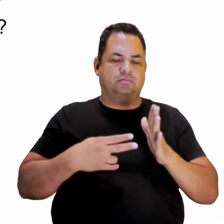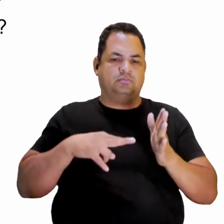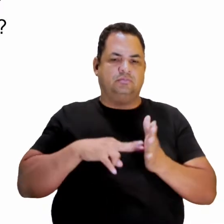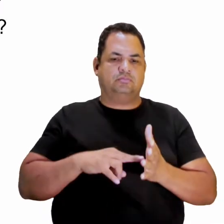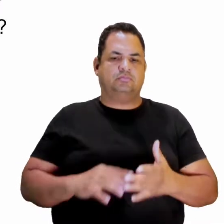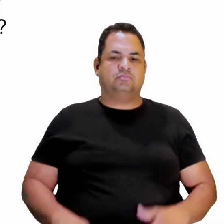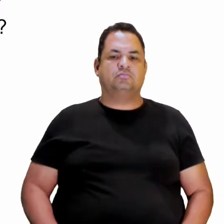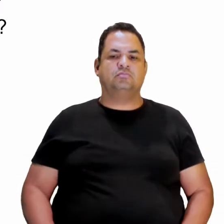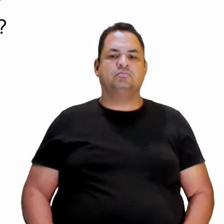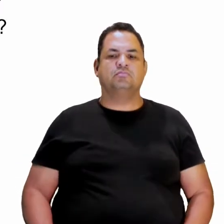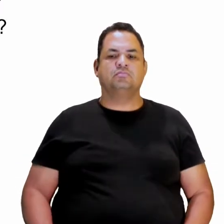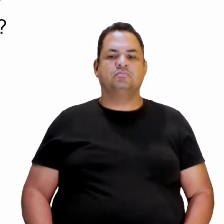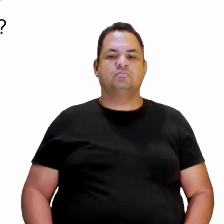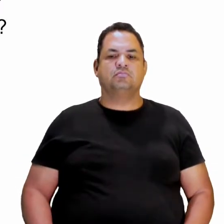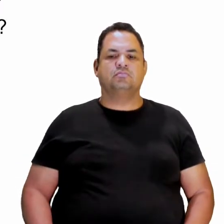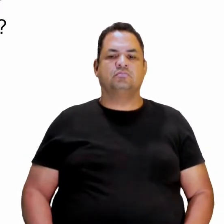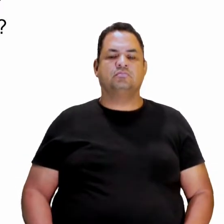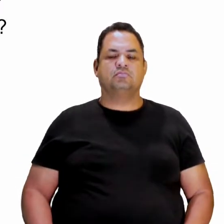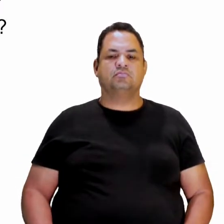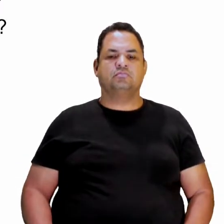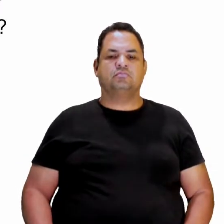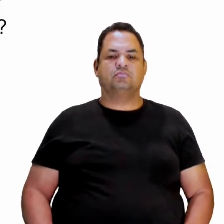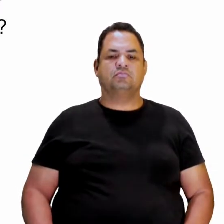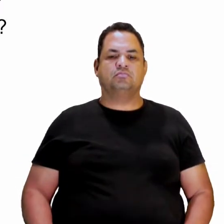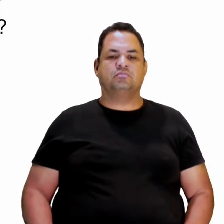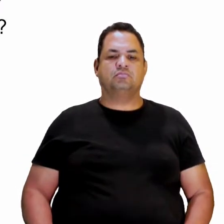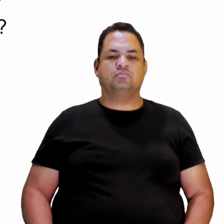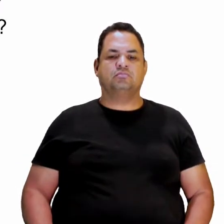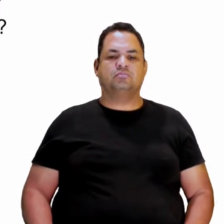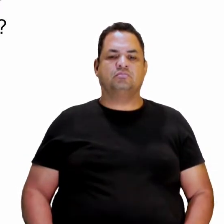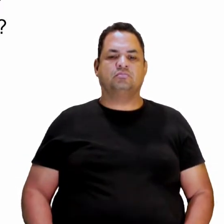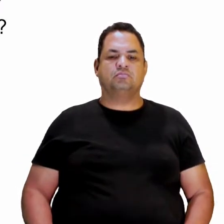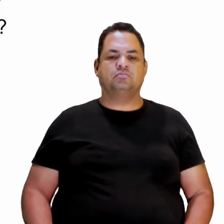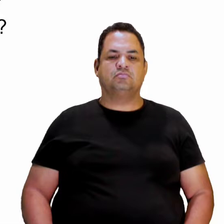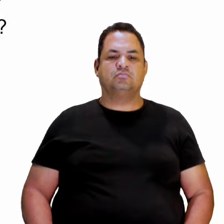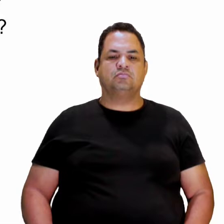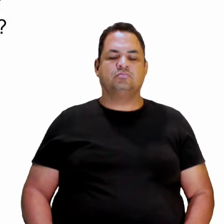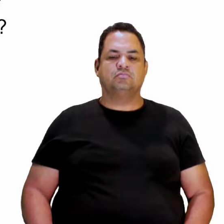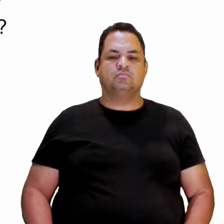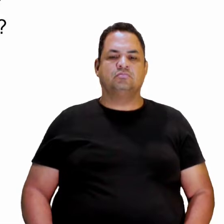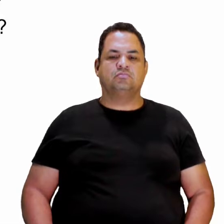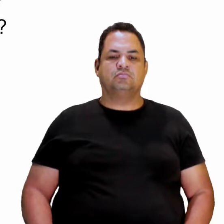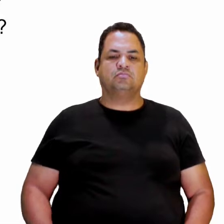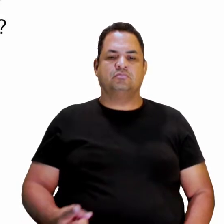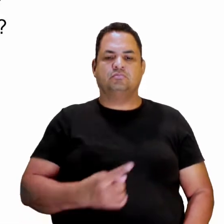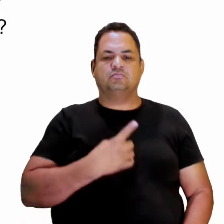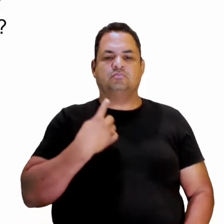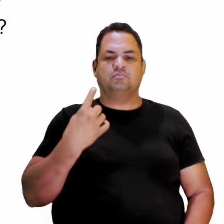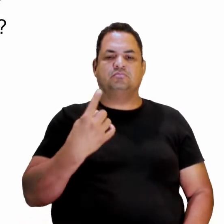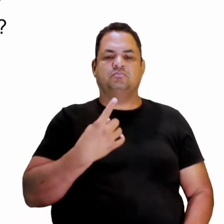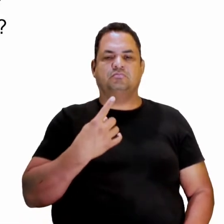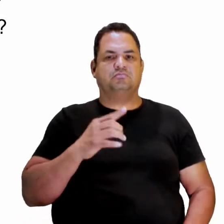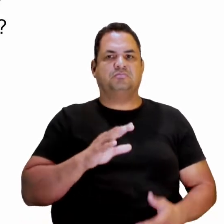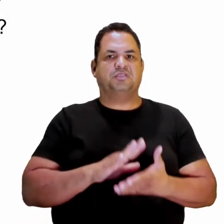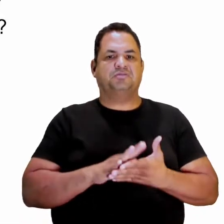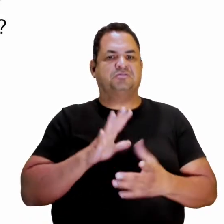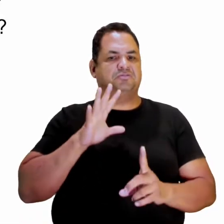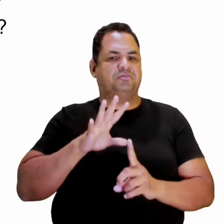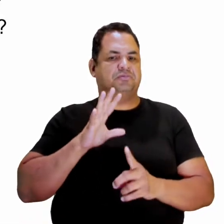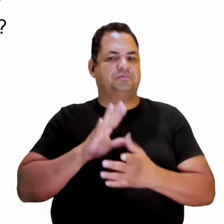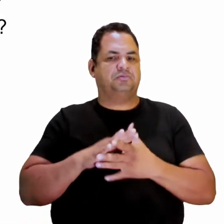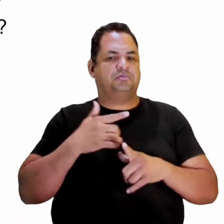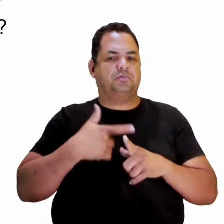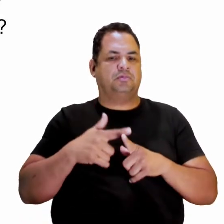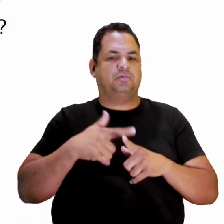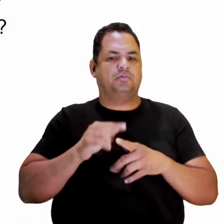completamente faz sentido. E é a única, porque dizer que we're not damaging our world, ou seja, nós não estamos danificando nosso mundo, it's